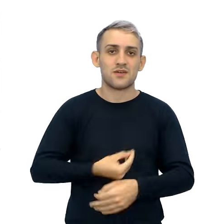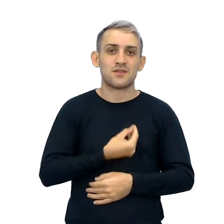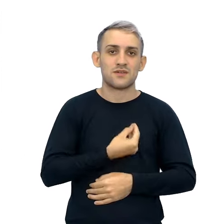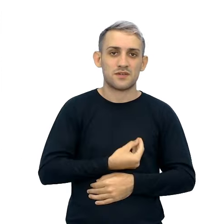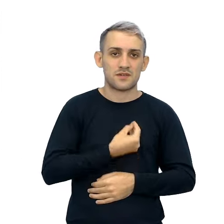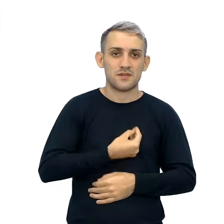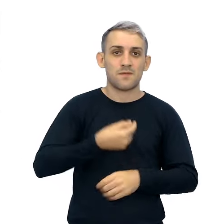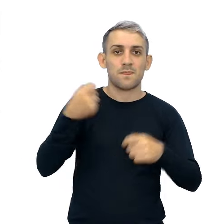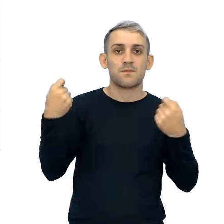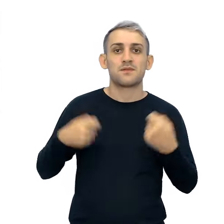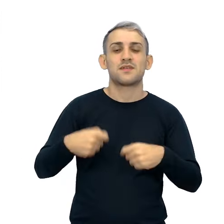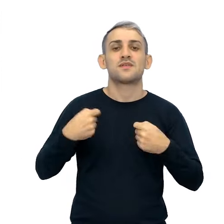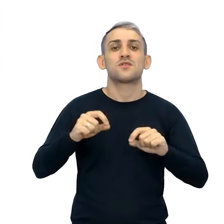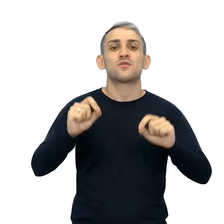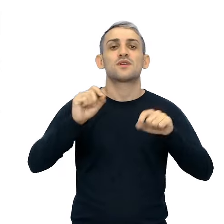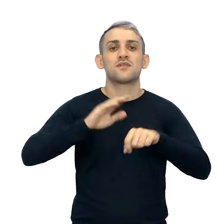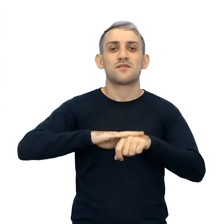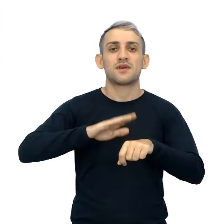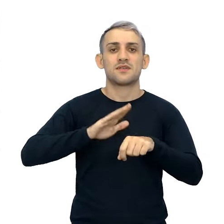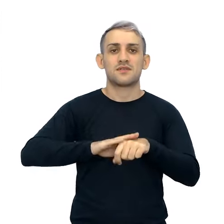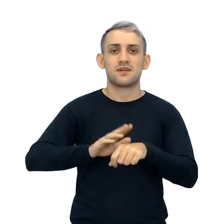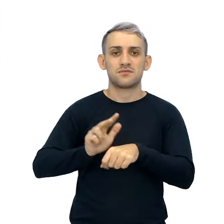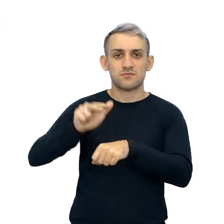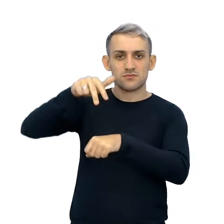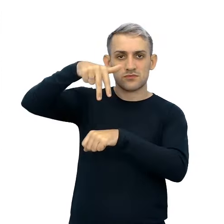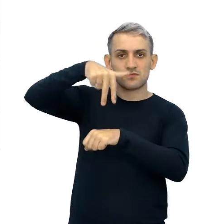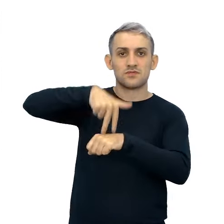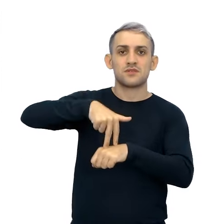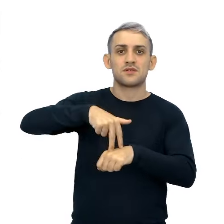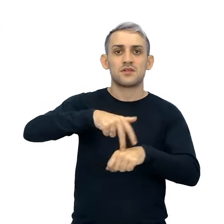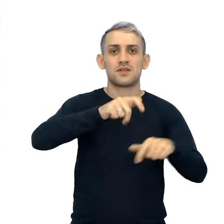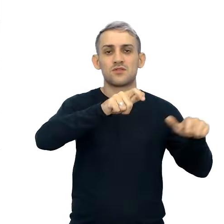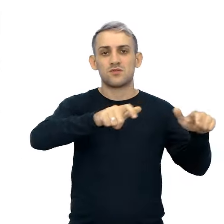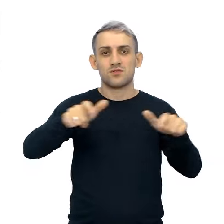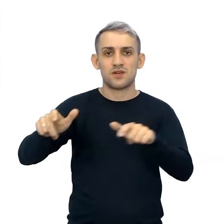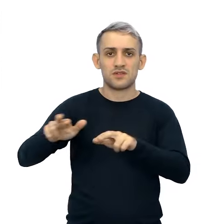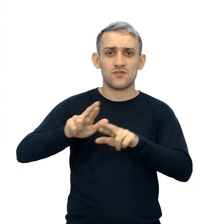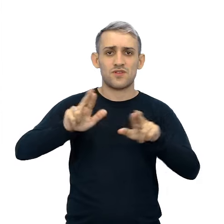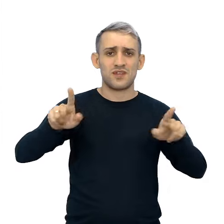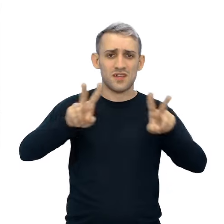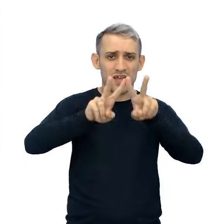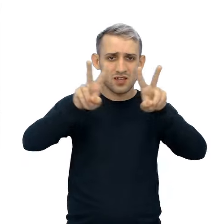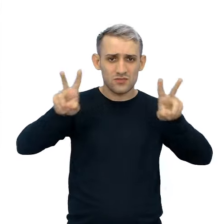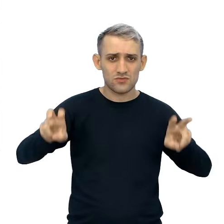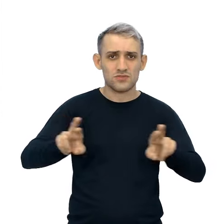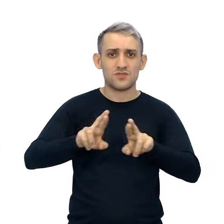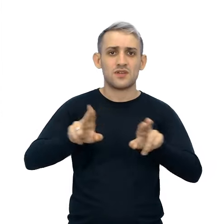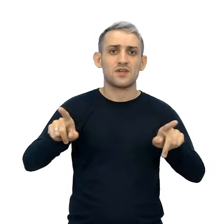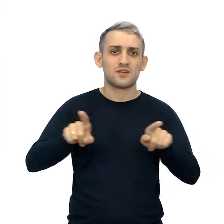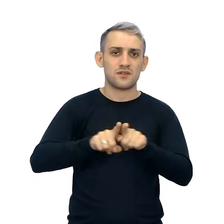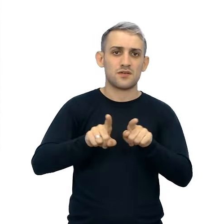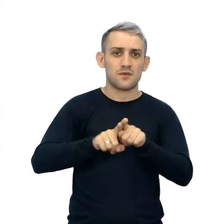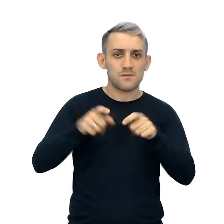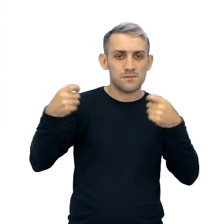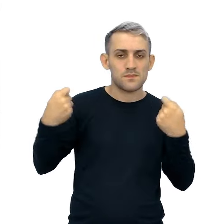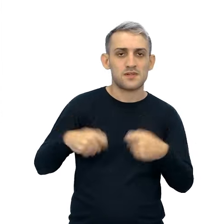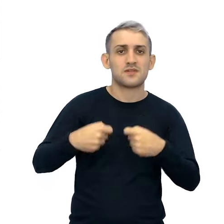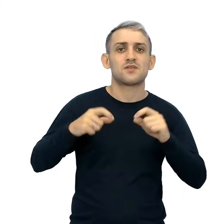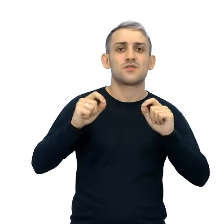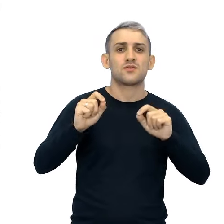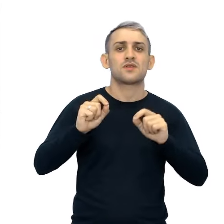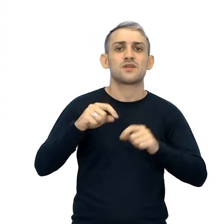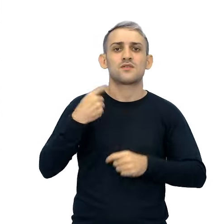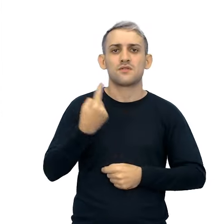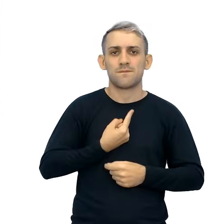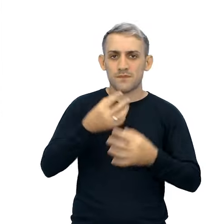que eles precisarão fa fazer exposições em diferentes, acerca de diferentes assuntos. Então, é preciso que